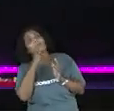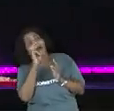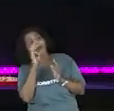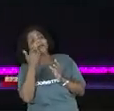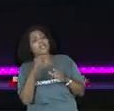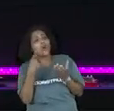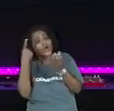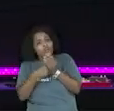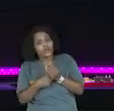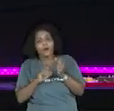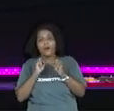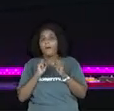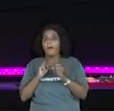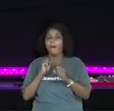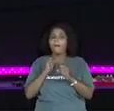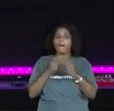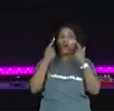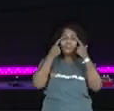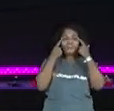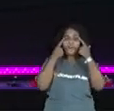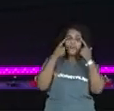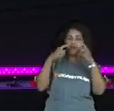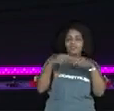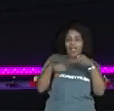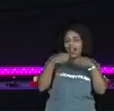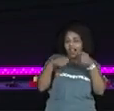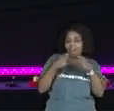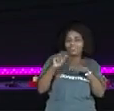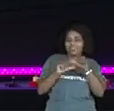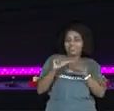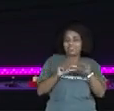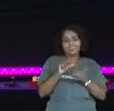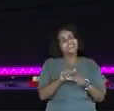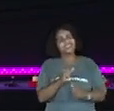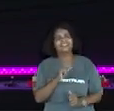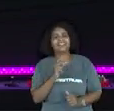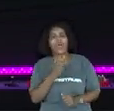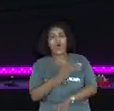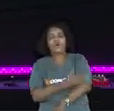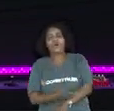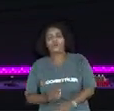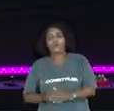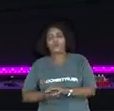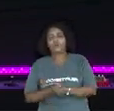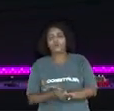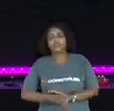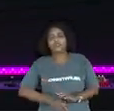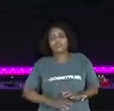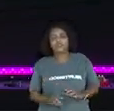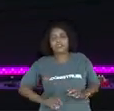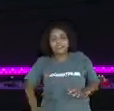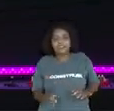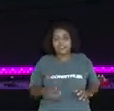Pai me dá um cachorro quente para fazer Pai posso no japonês aí eles vão mudar o Zap eles vão querer coisa mais gostosa eles vão querer coisa